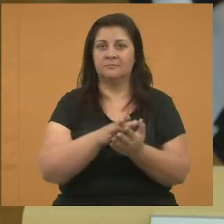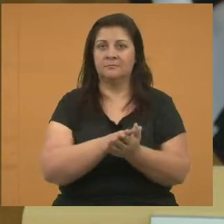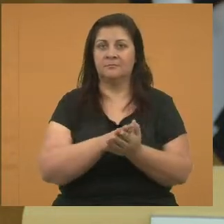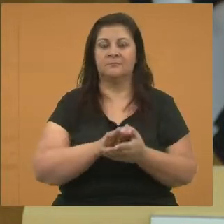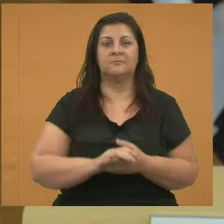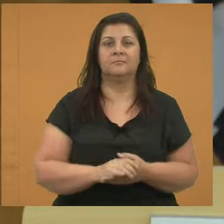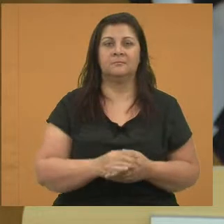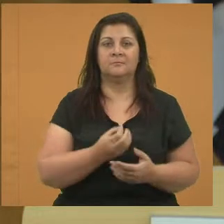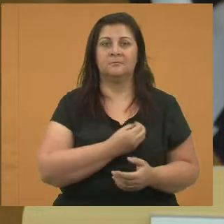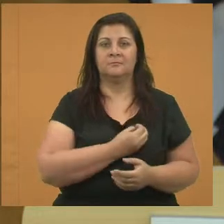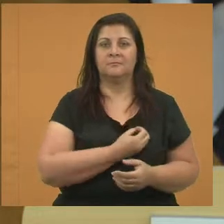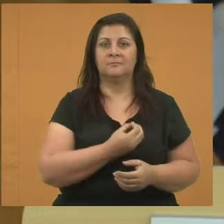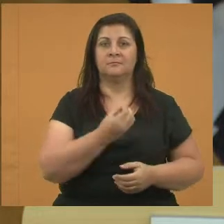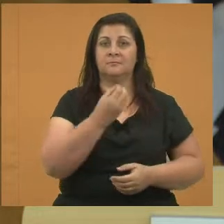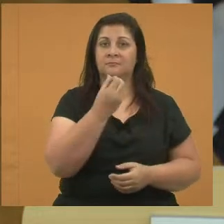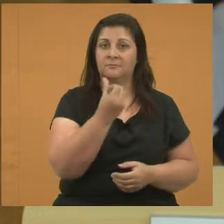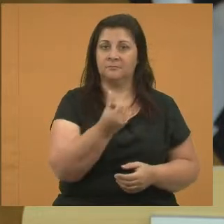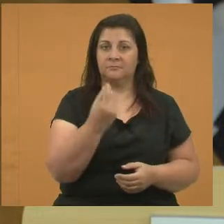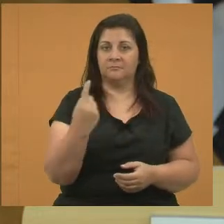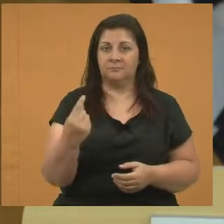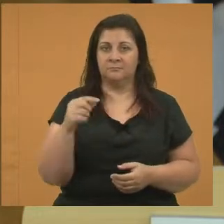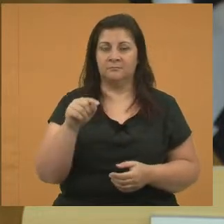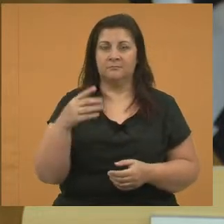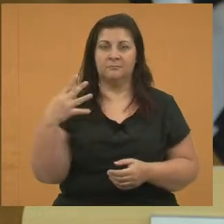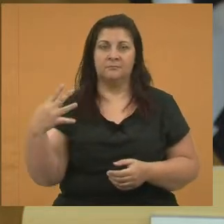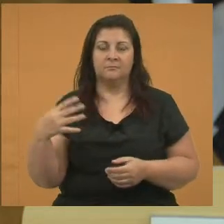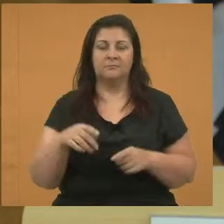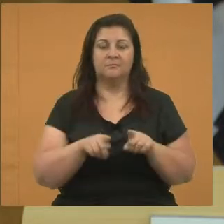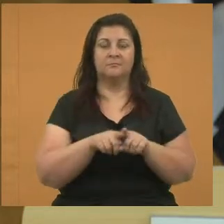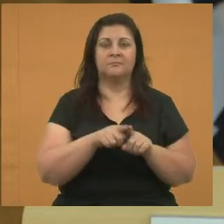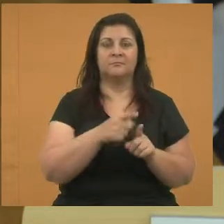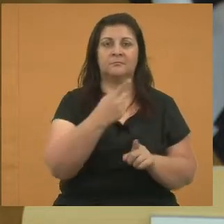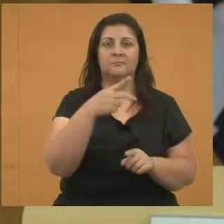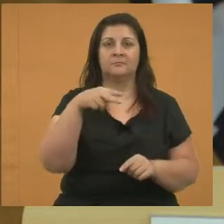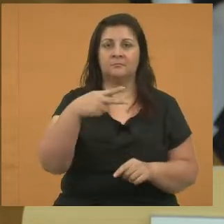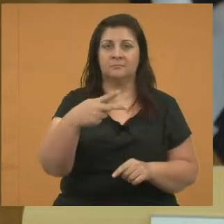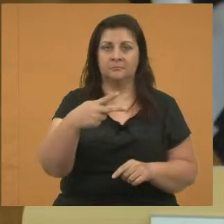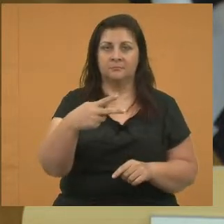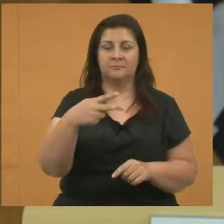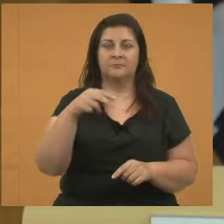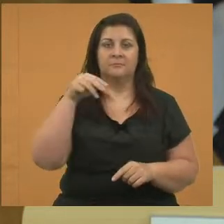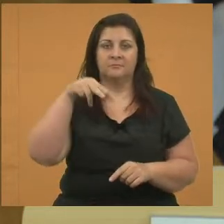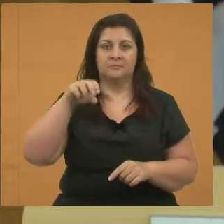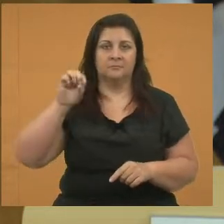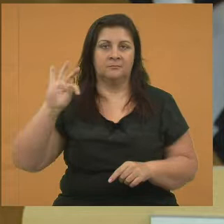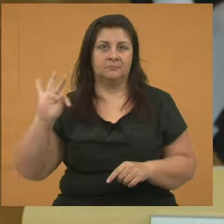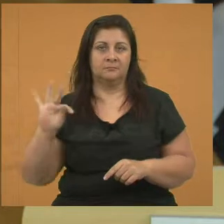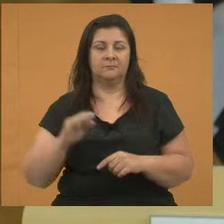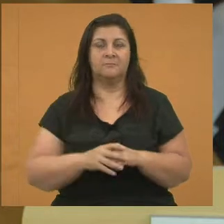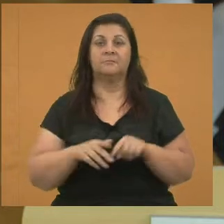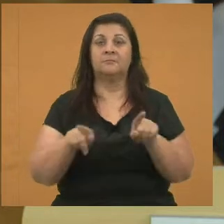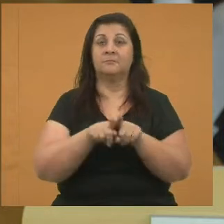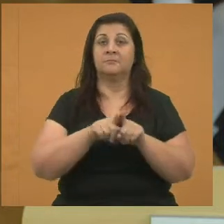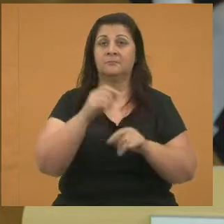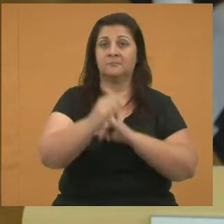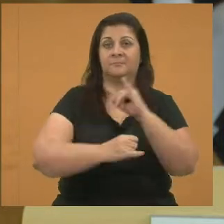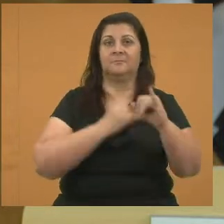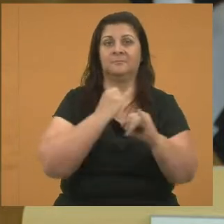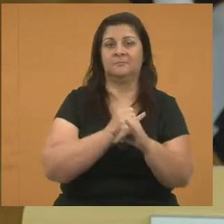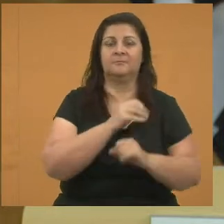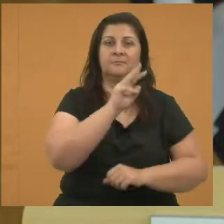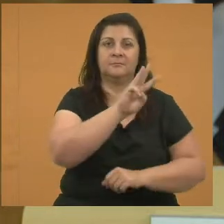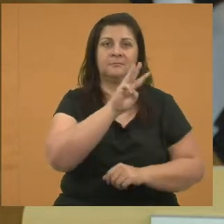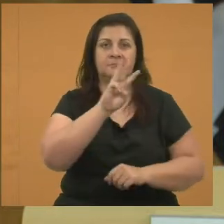canais 61.4, UHF Digital 12 da TV a Cabo Net, na internet através do